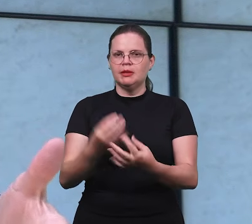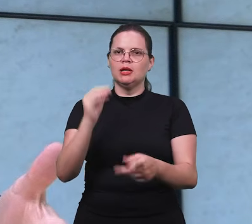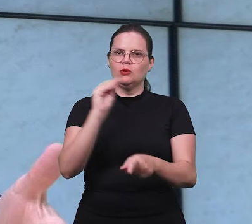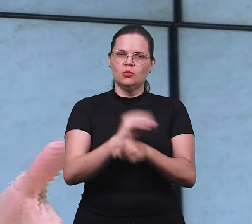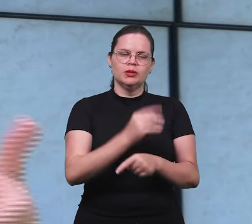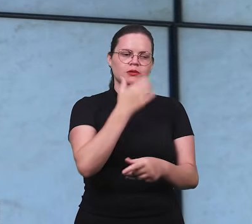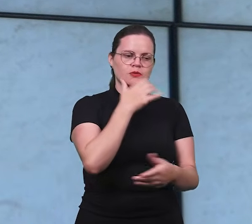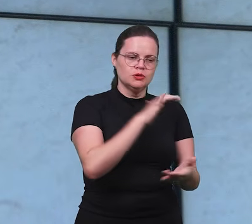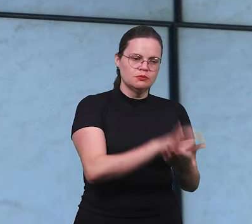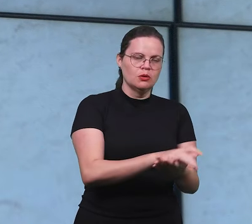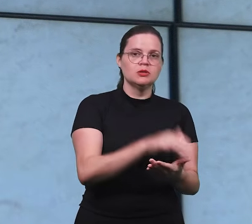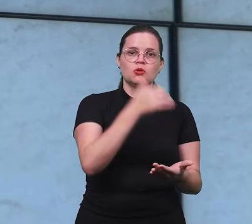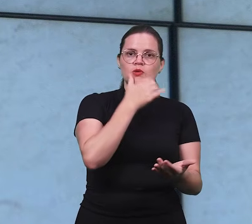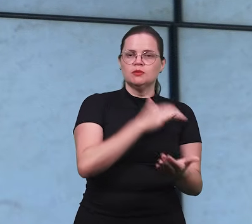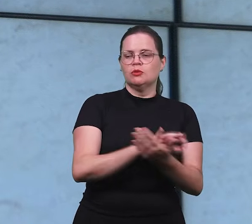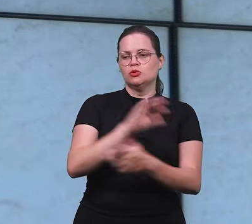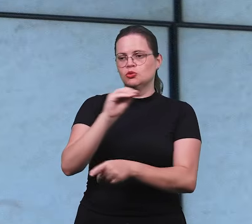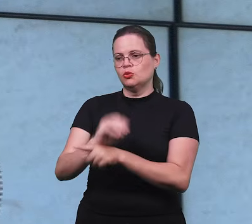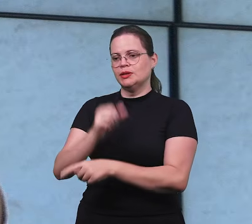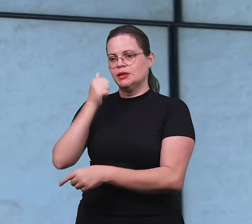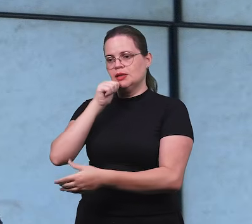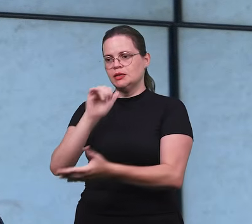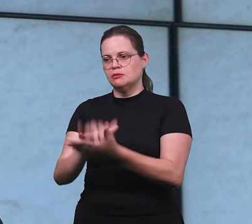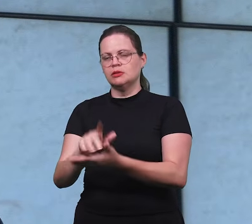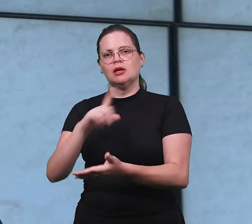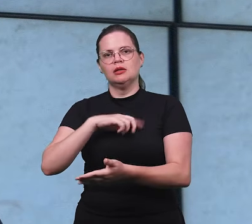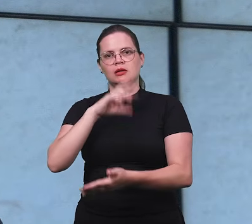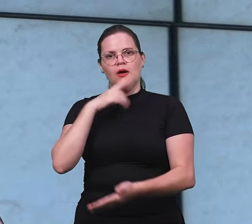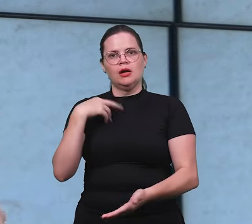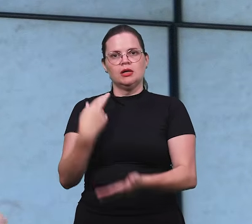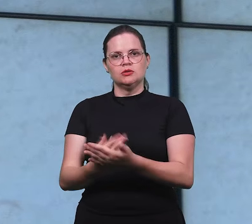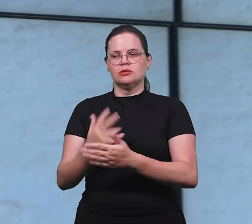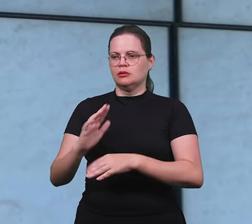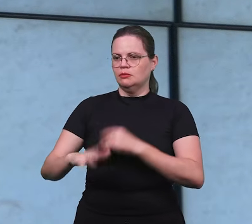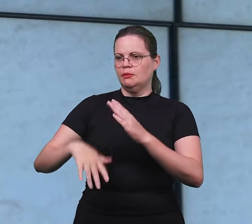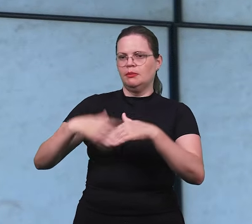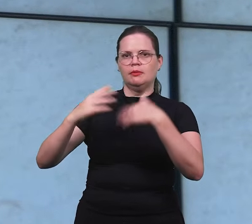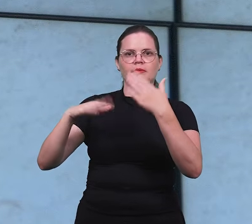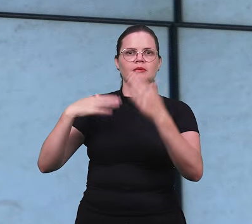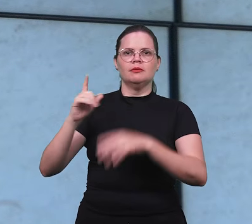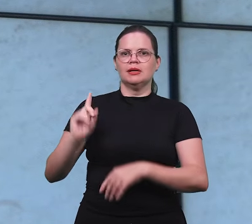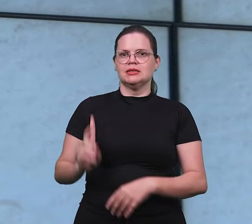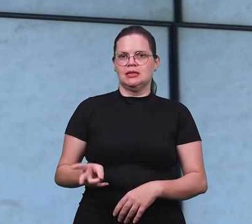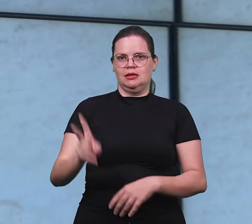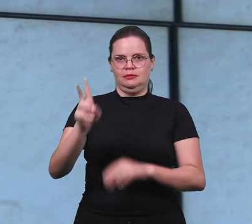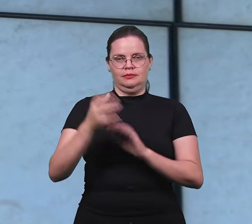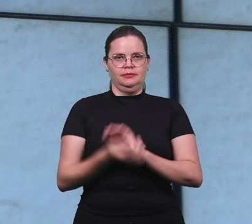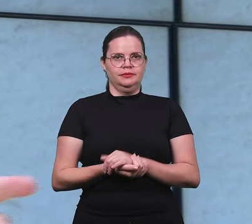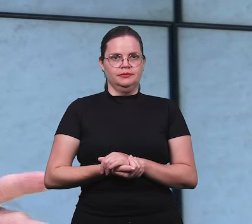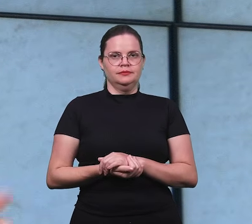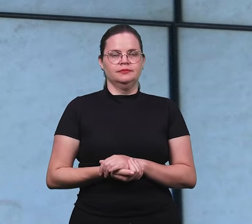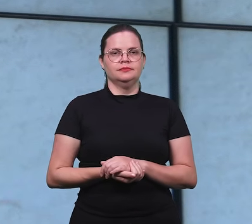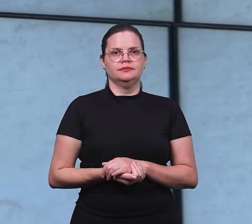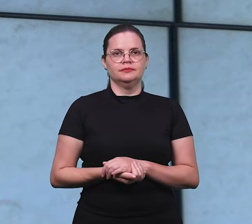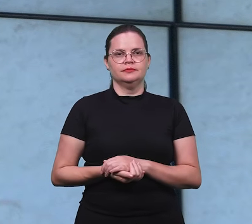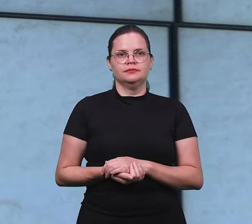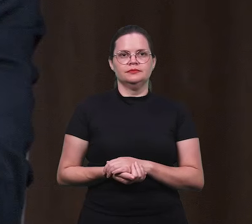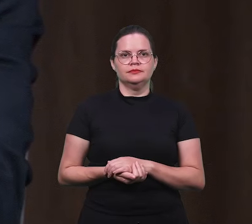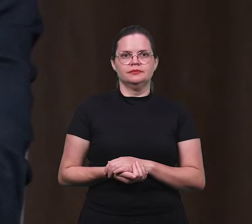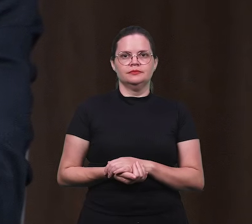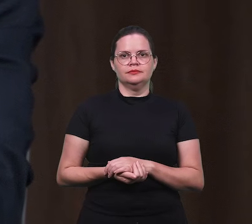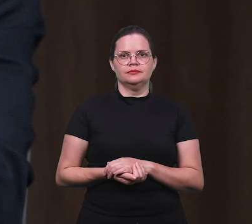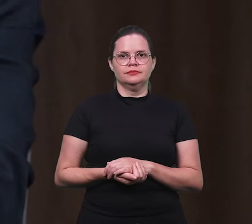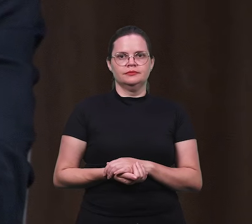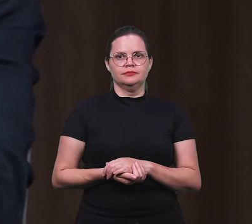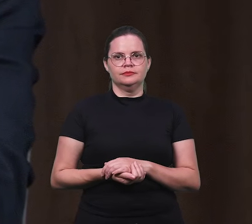do esposo, o esposo cuida da esposa, há uma produção constante. É maravilhoso. Não há escassez.